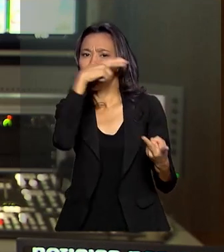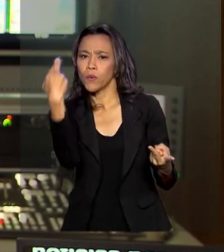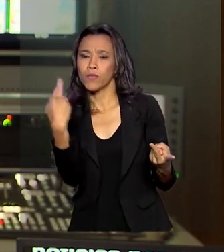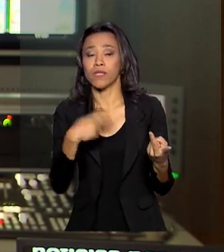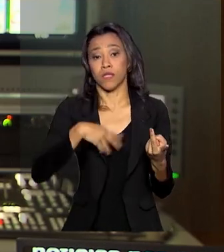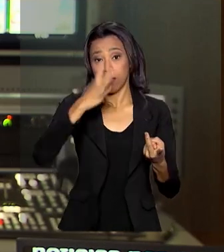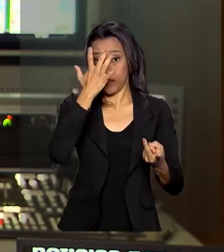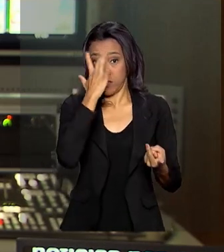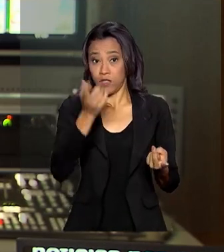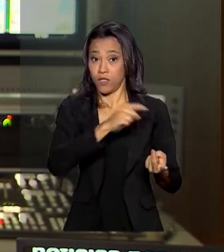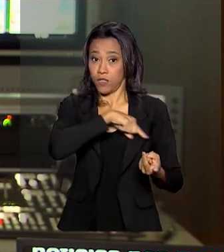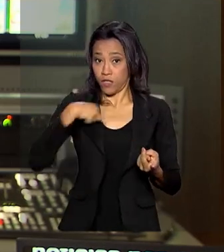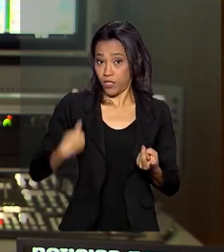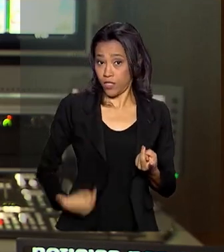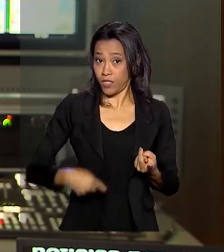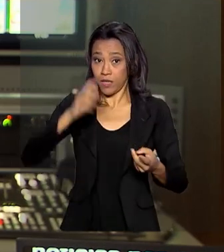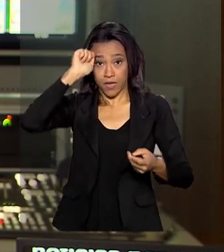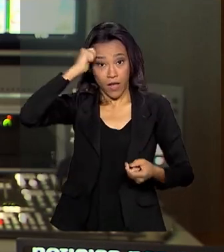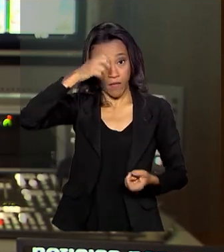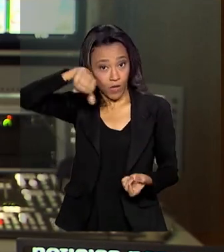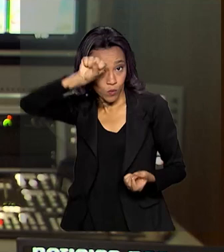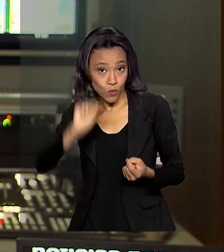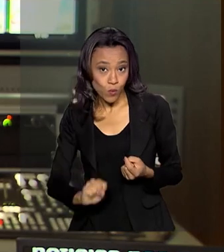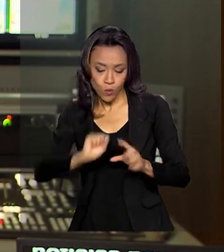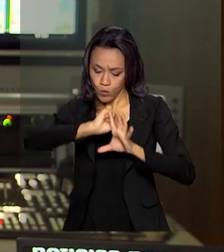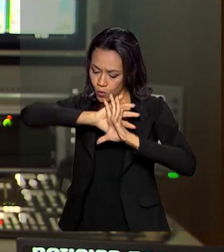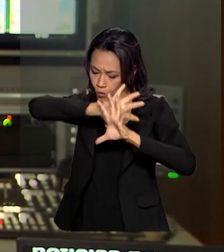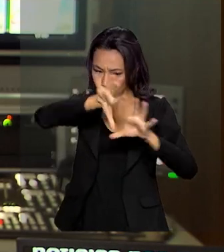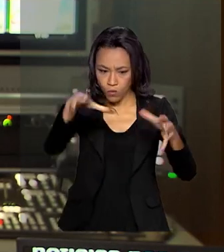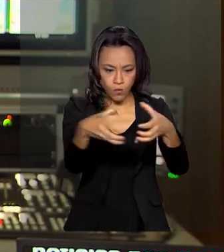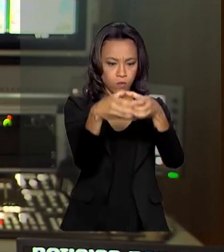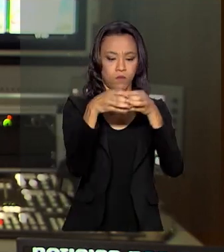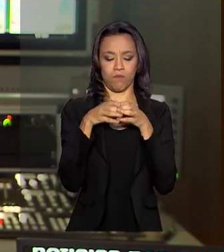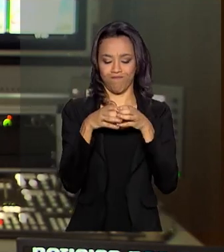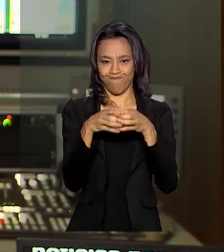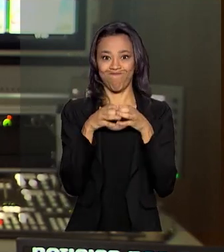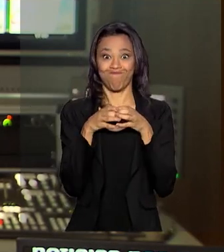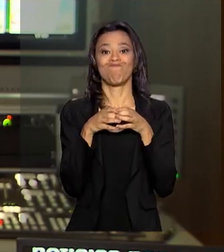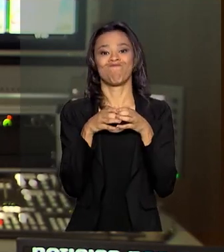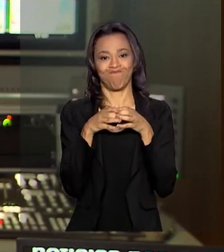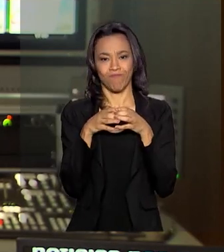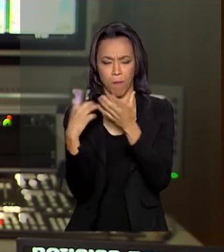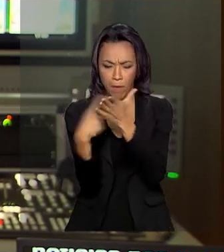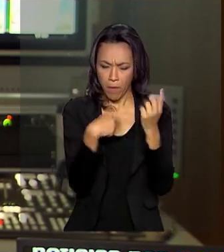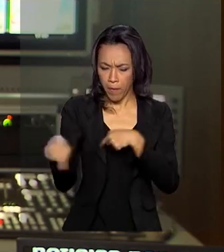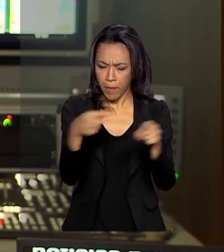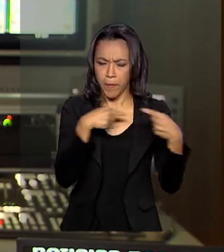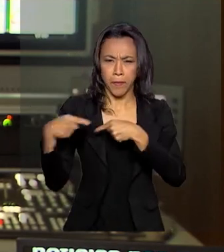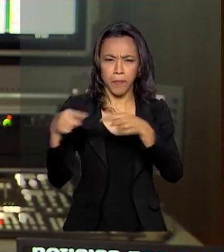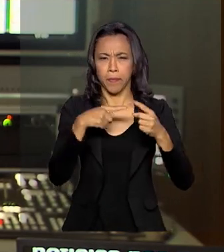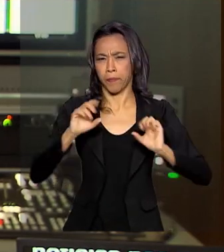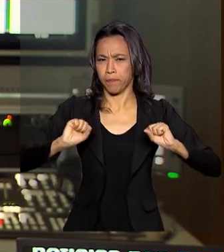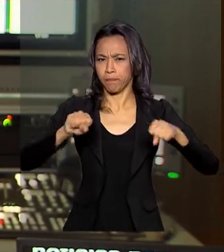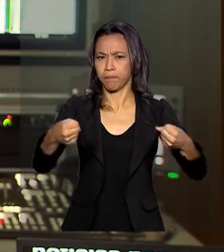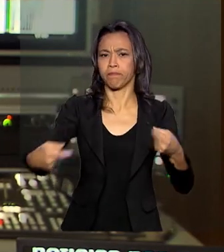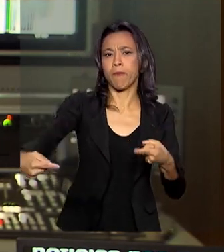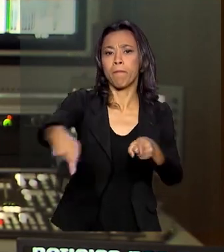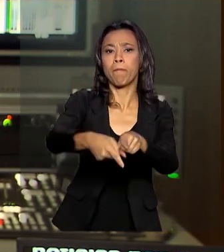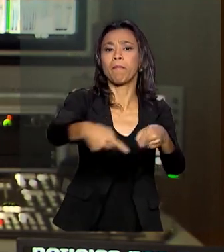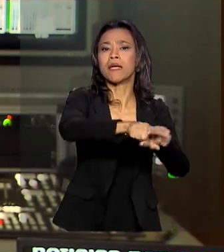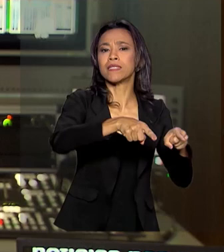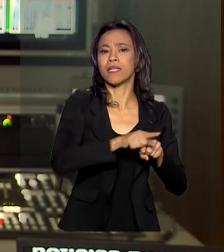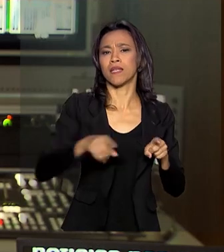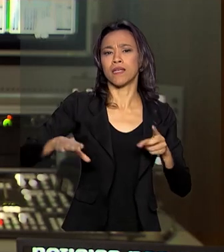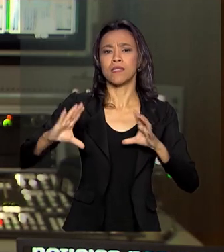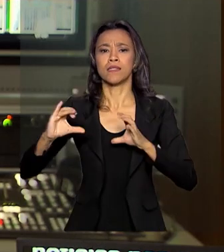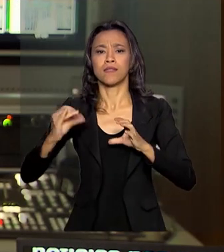Índia, China e África do Sul. Países que formam o bloco e que vão debater acordos e o fortalecimento de cooperações em